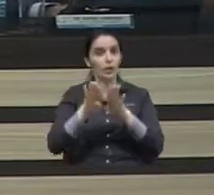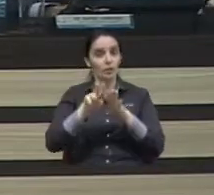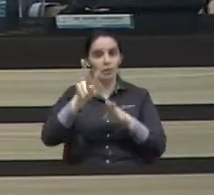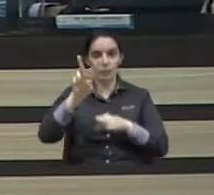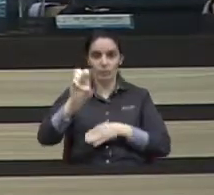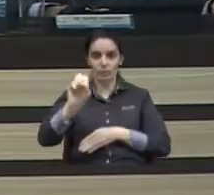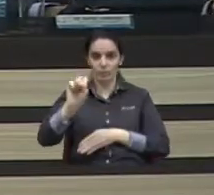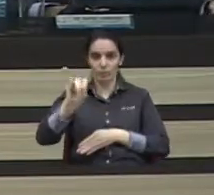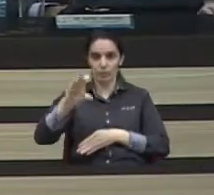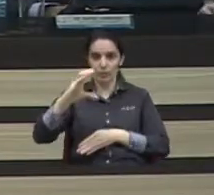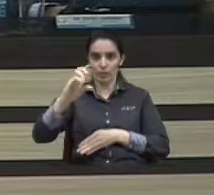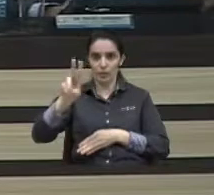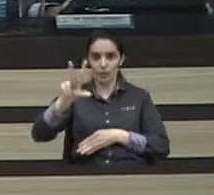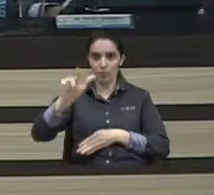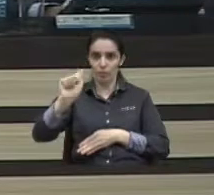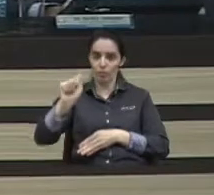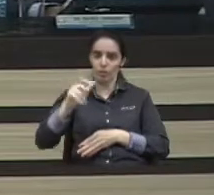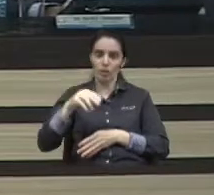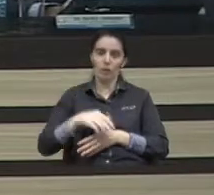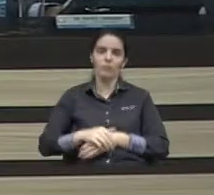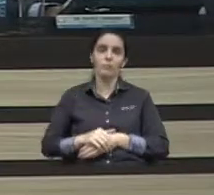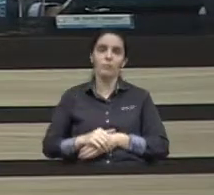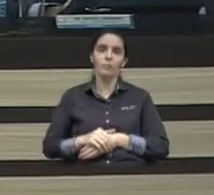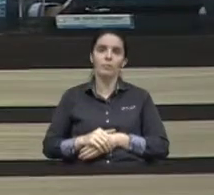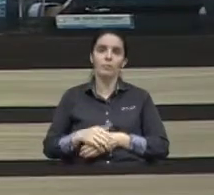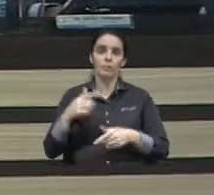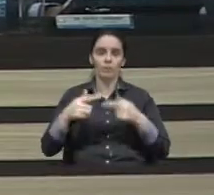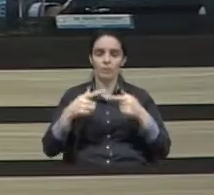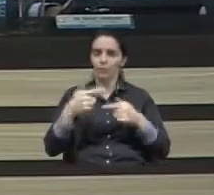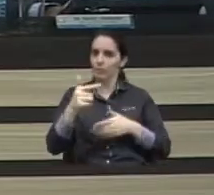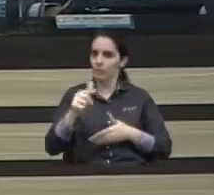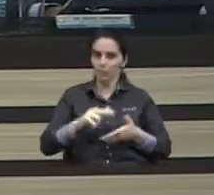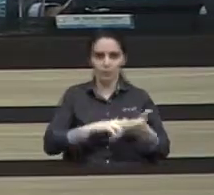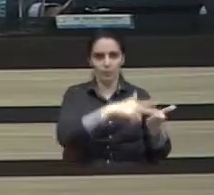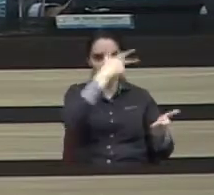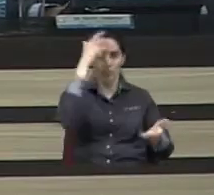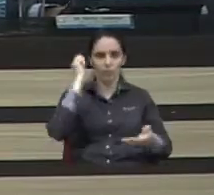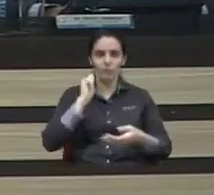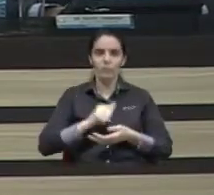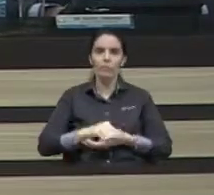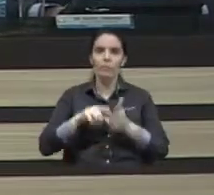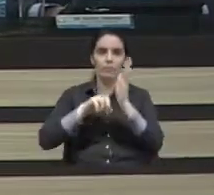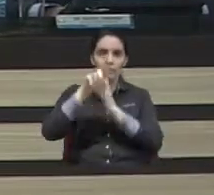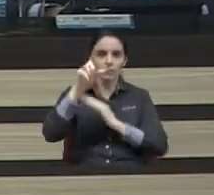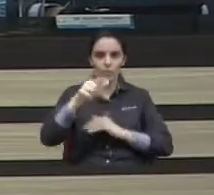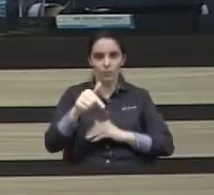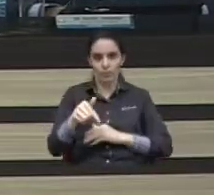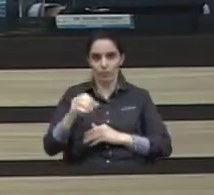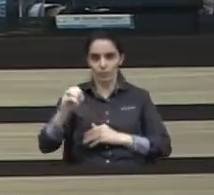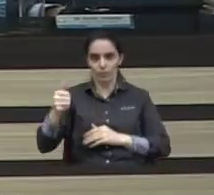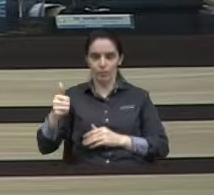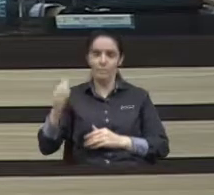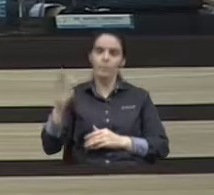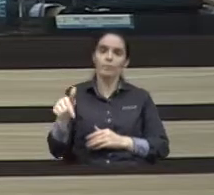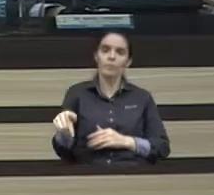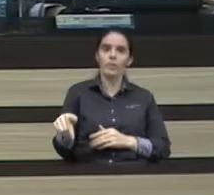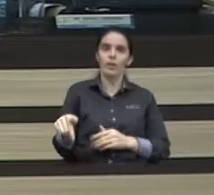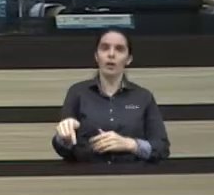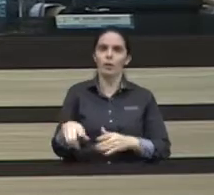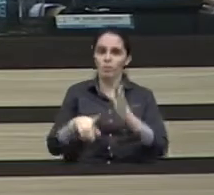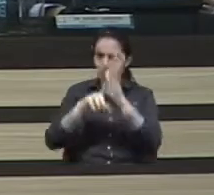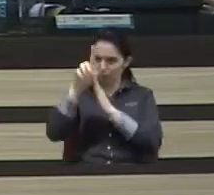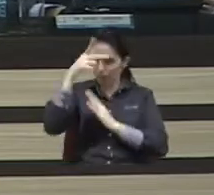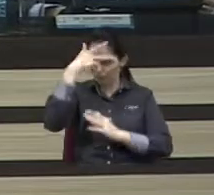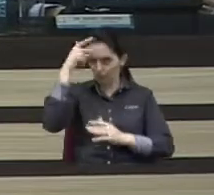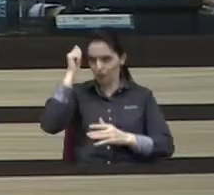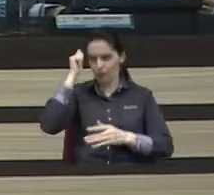obrigado. Continua a discussão. Não havendo executivo. Requerimento número 701/2017, que requer informações ao